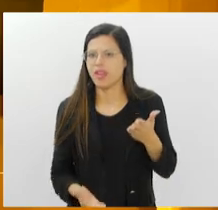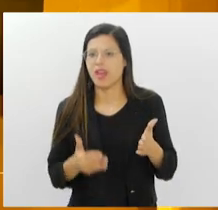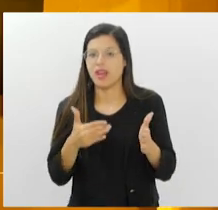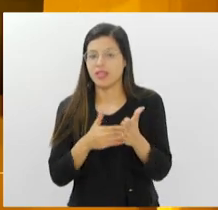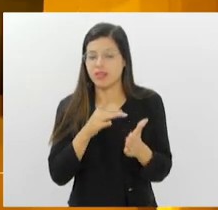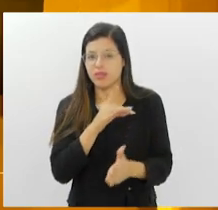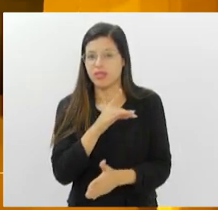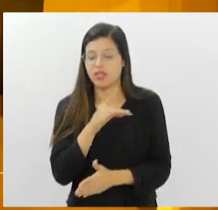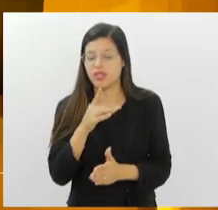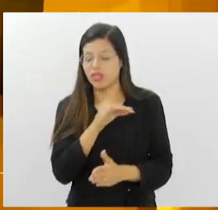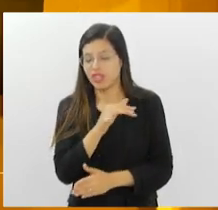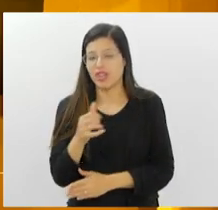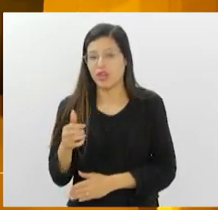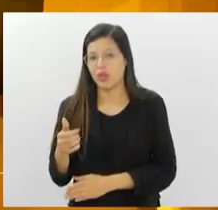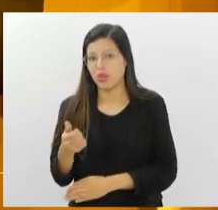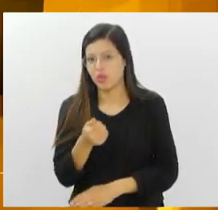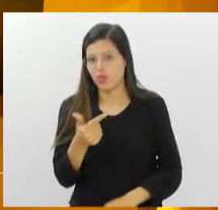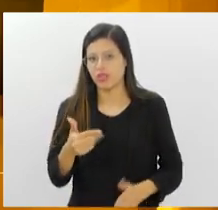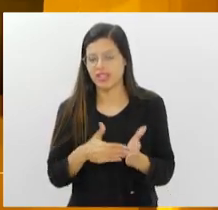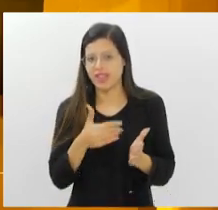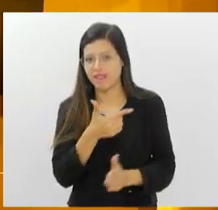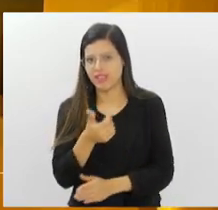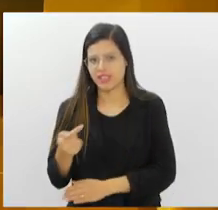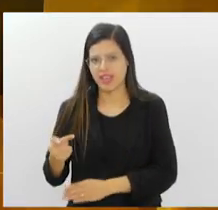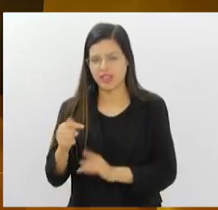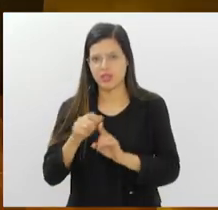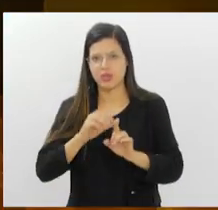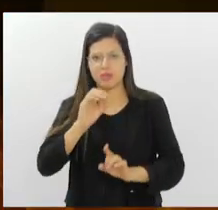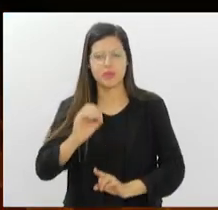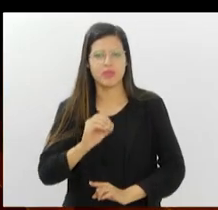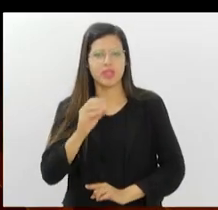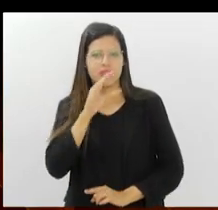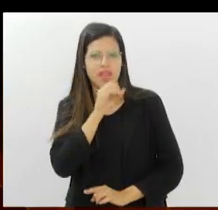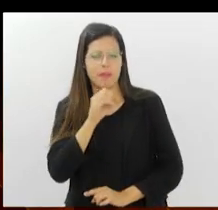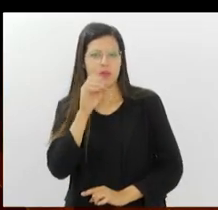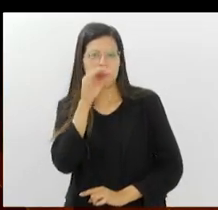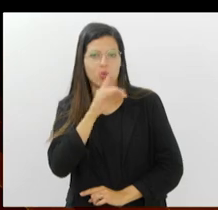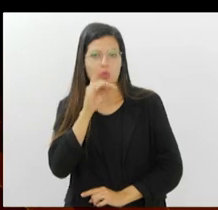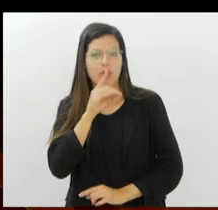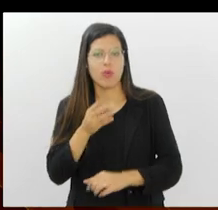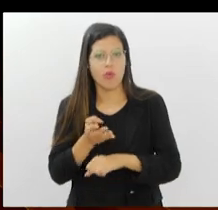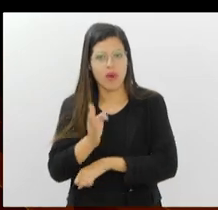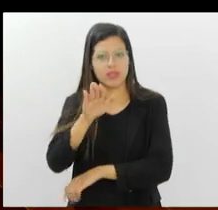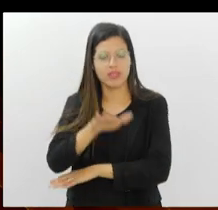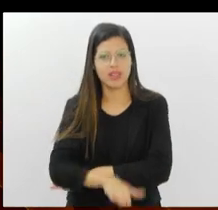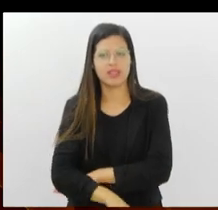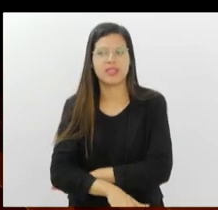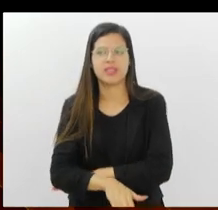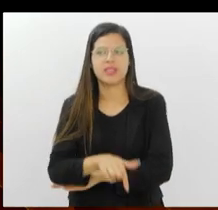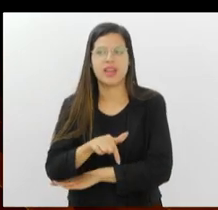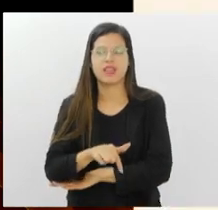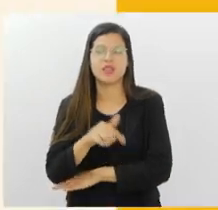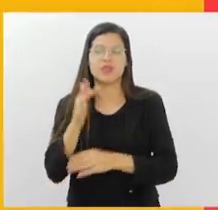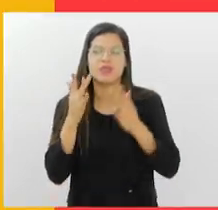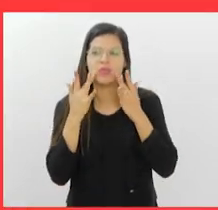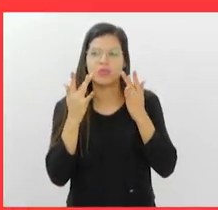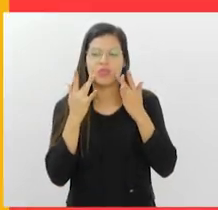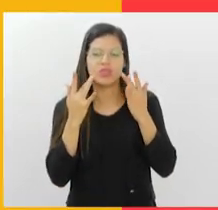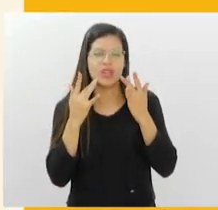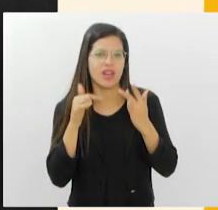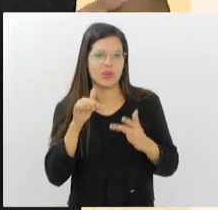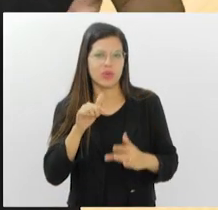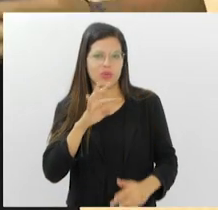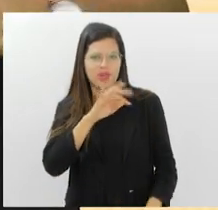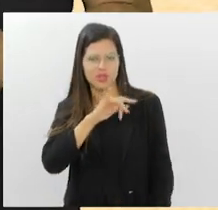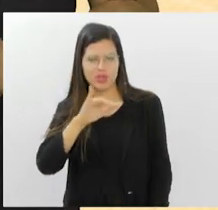dia 27 de outubro, sábados e domingos, às 4 da tarde, no Teatro Municipal Zimbinski, na Tijuca.